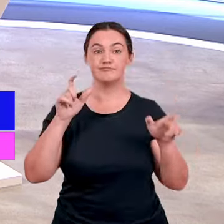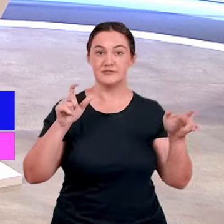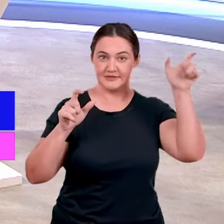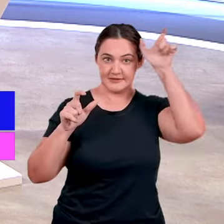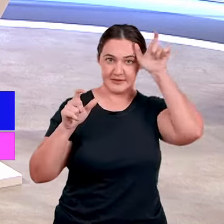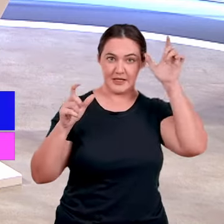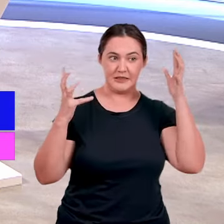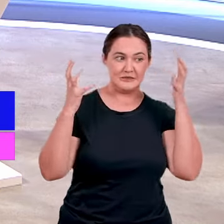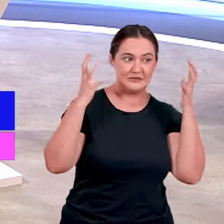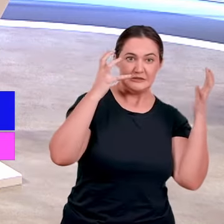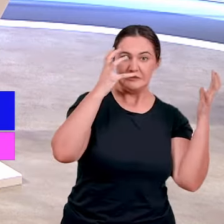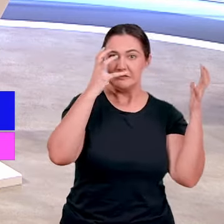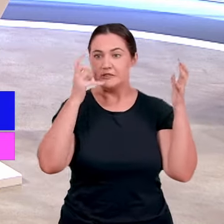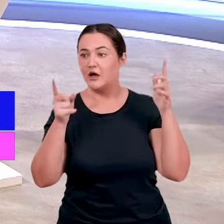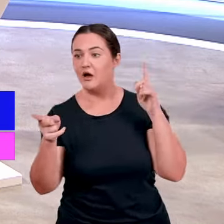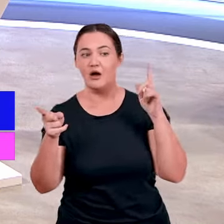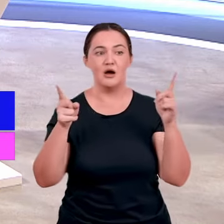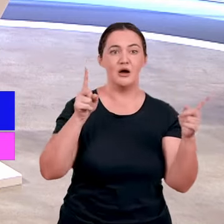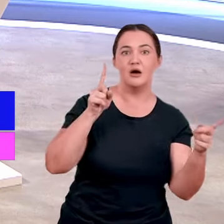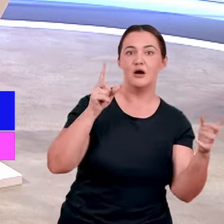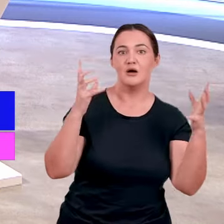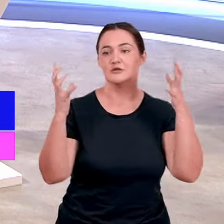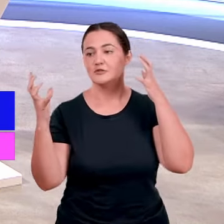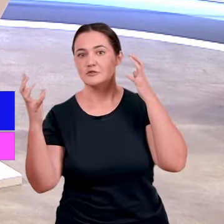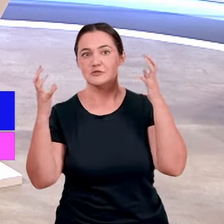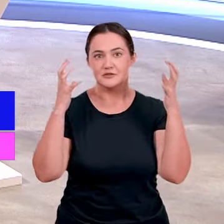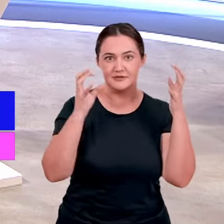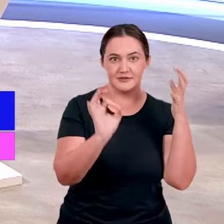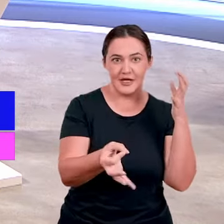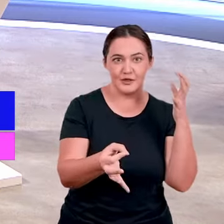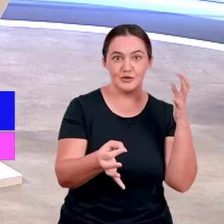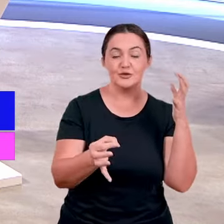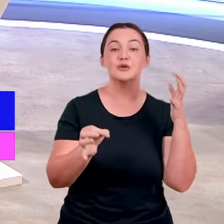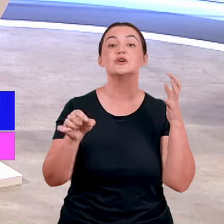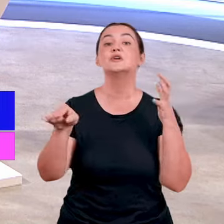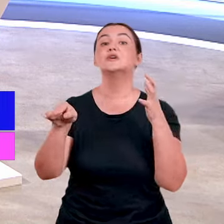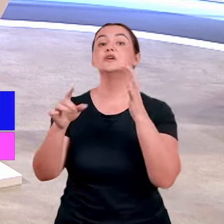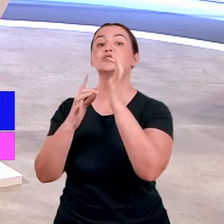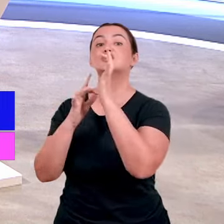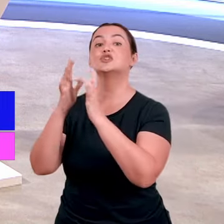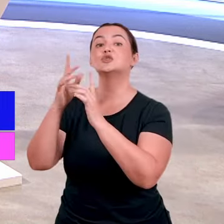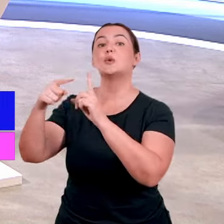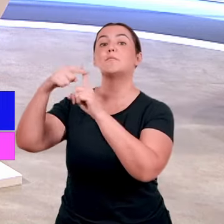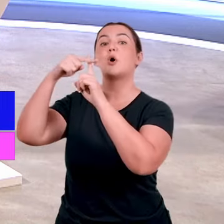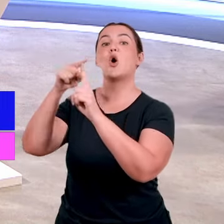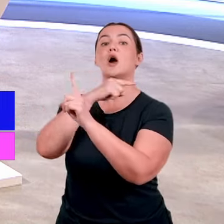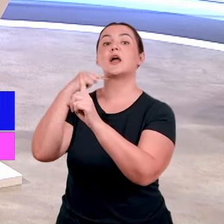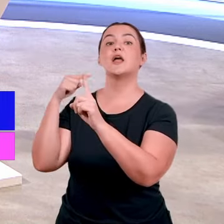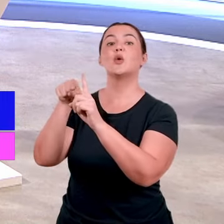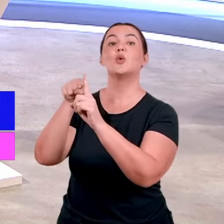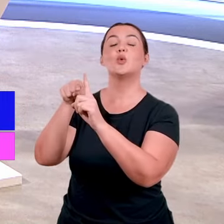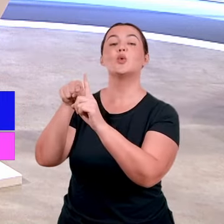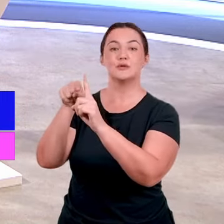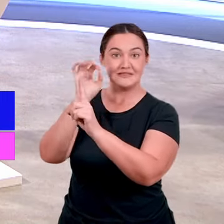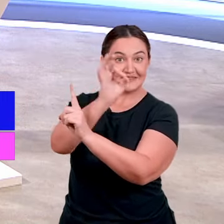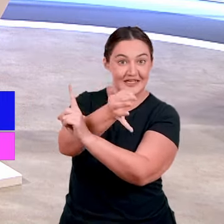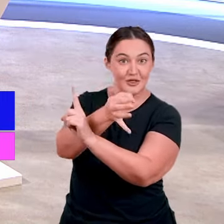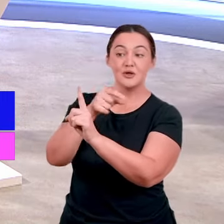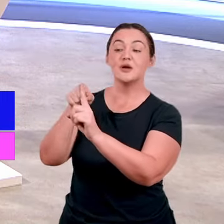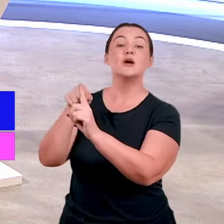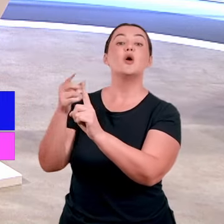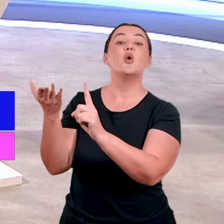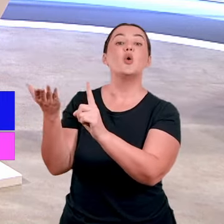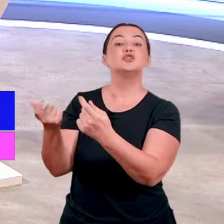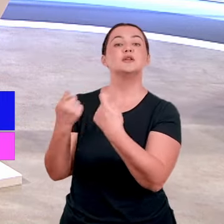do Calvário, ele conquistou os seres humanos para si. Ele pagou o preço do pecado.